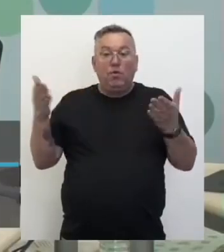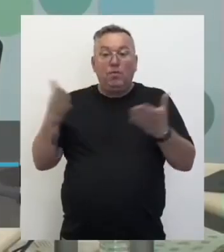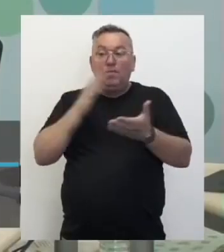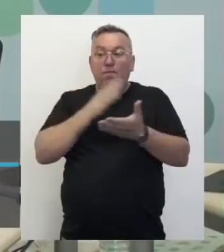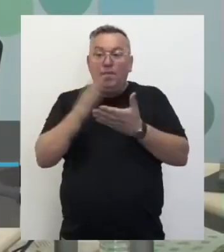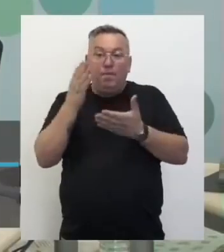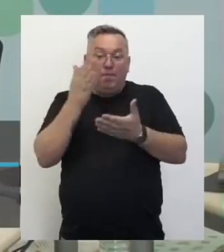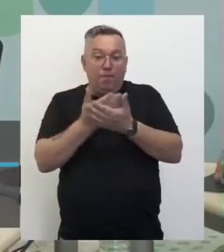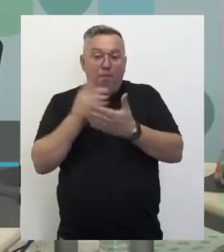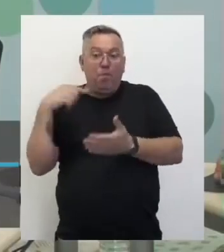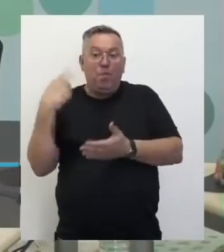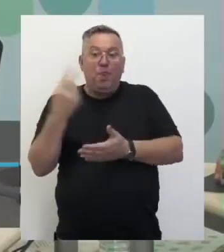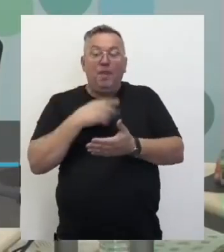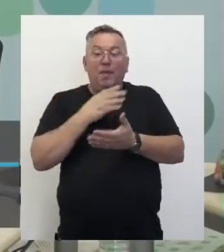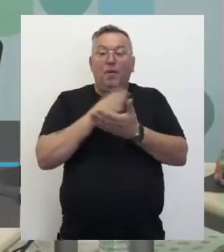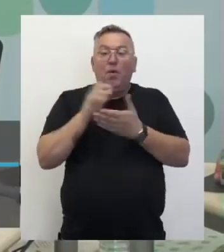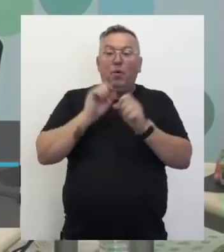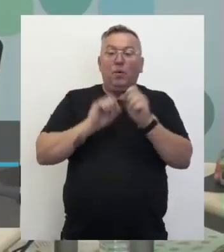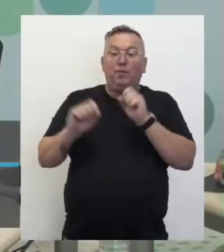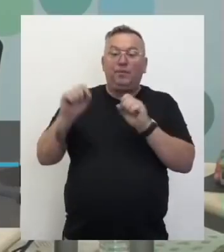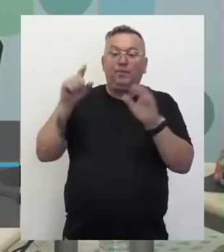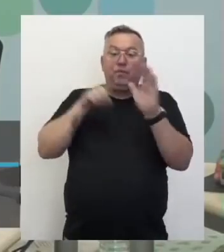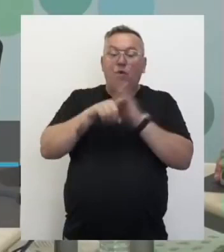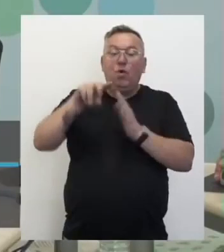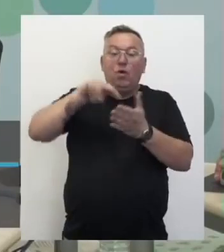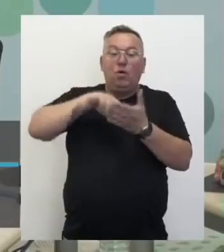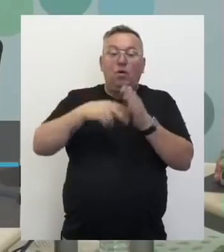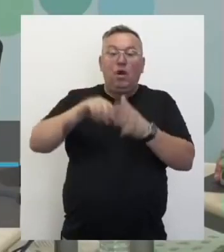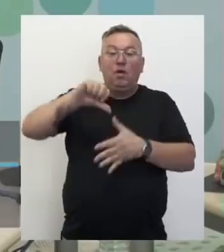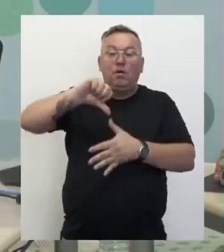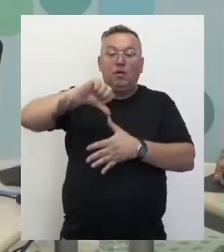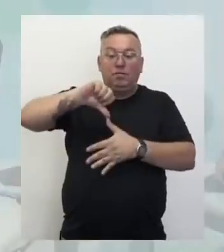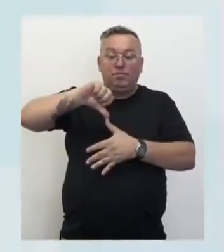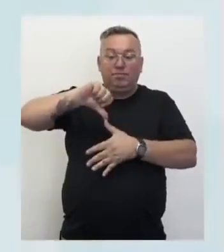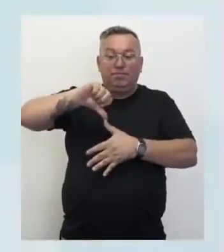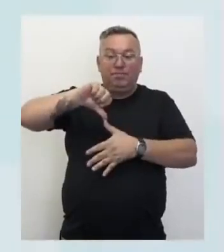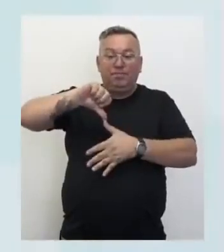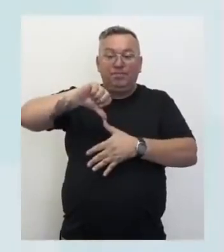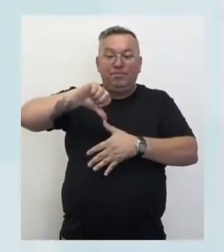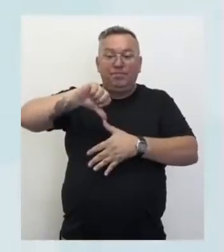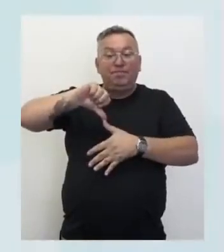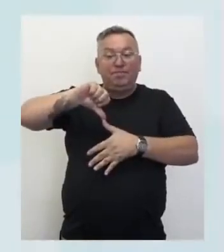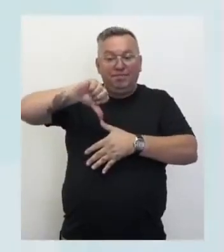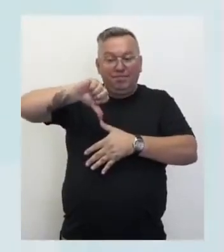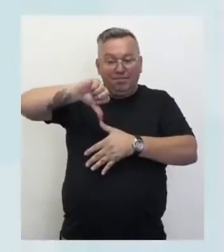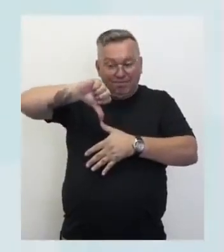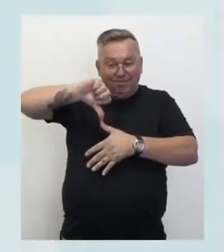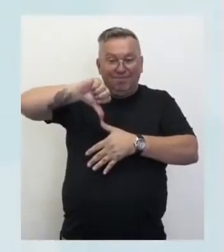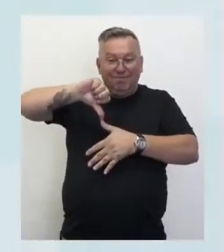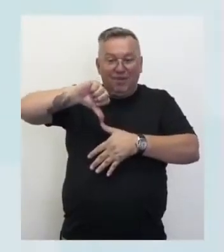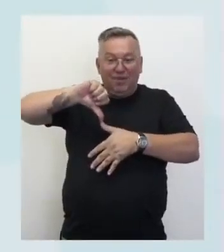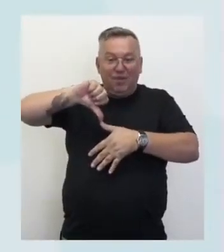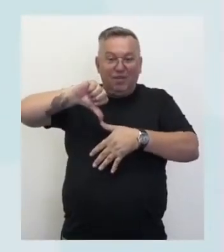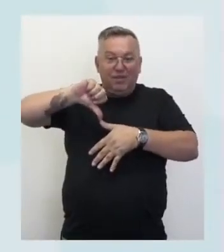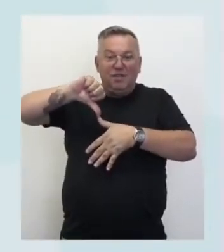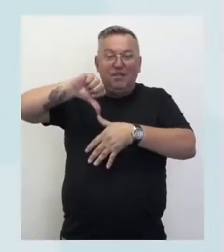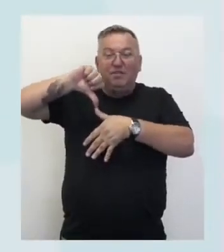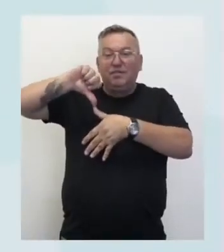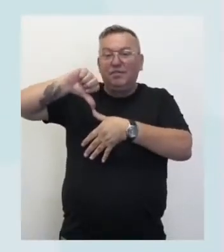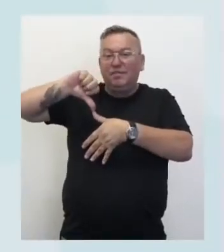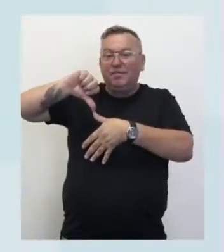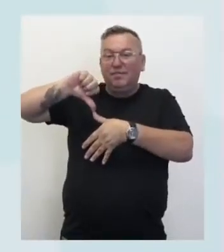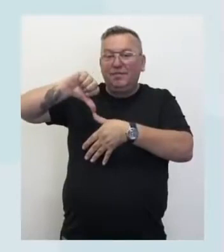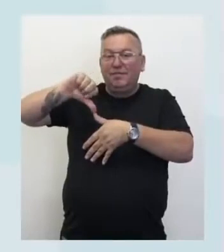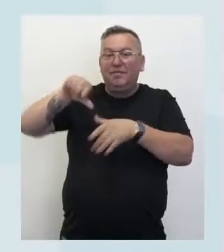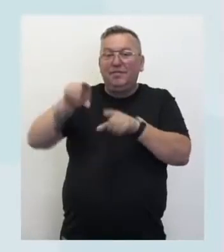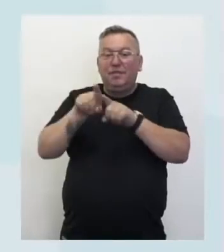aula, nós já vamos começar com o que é América Latina. Vai aparecer aí para vocês na tela um mapa, né, que o